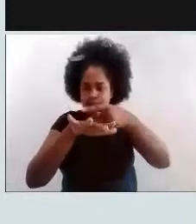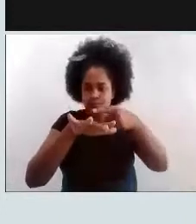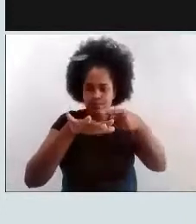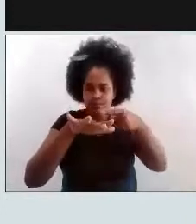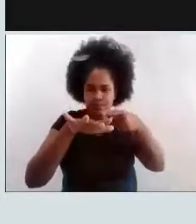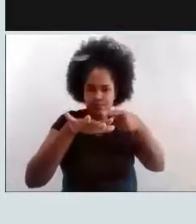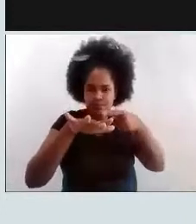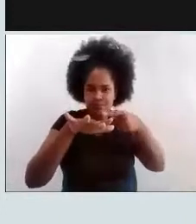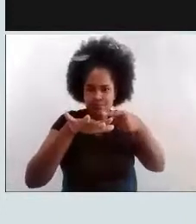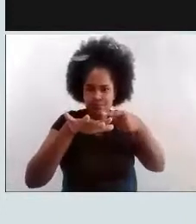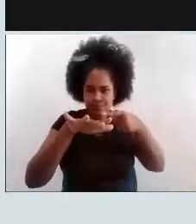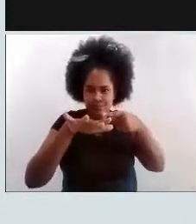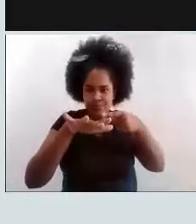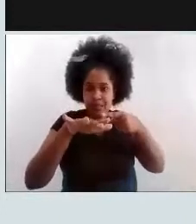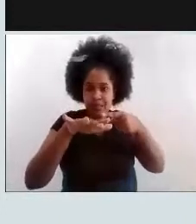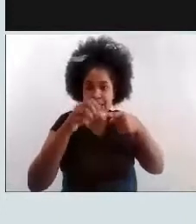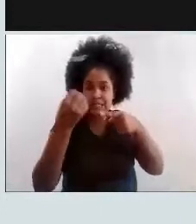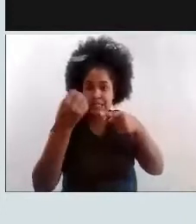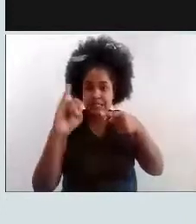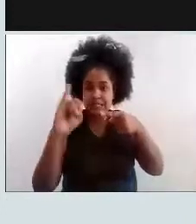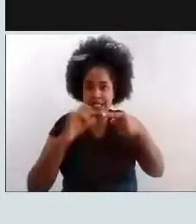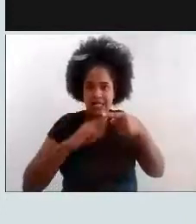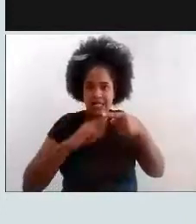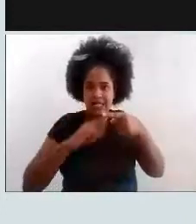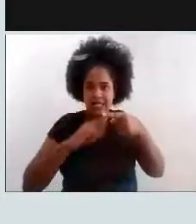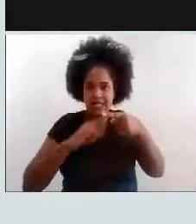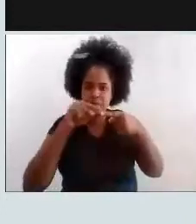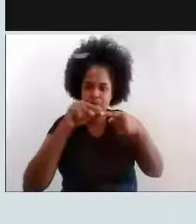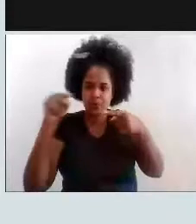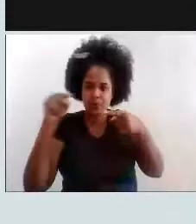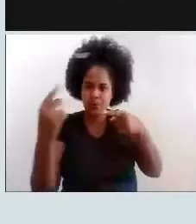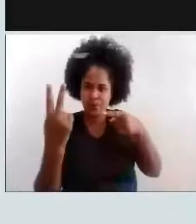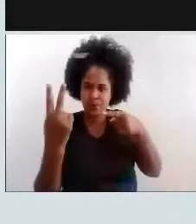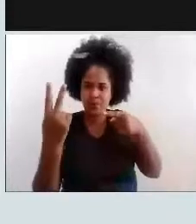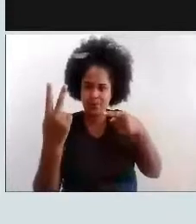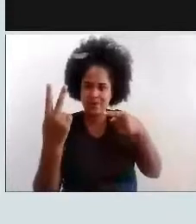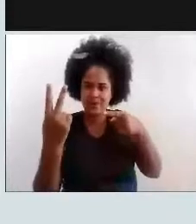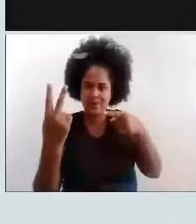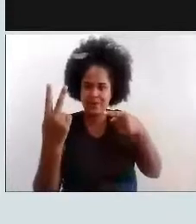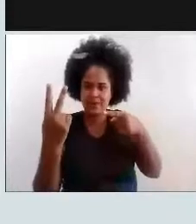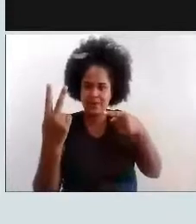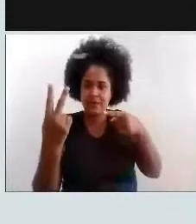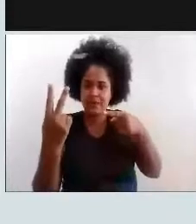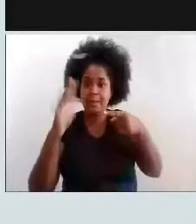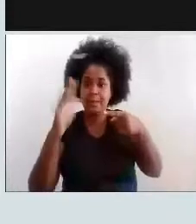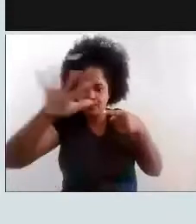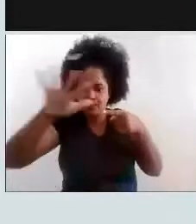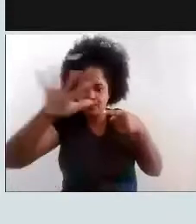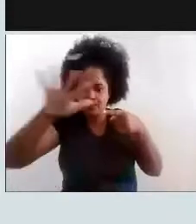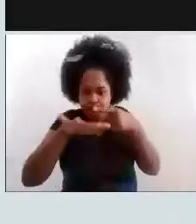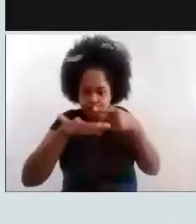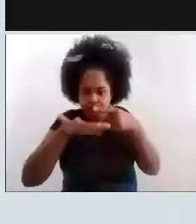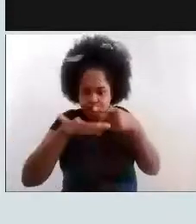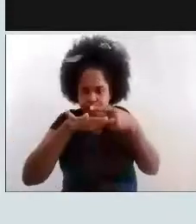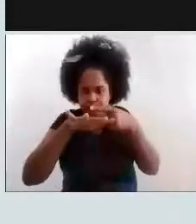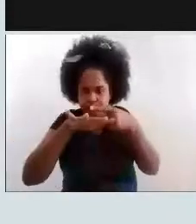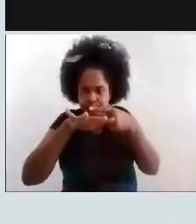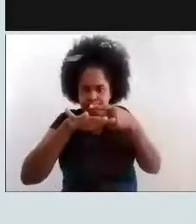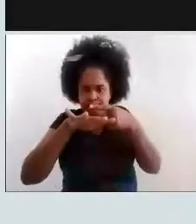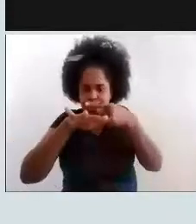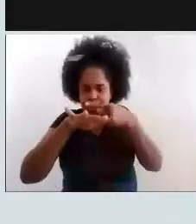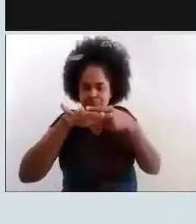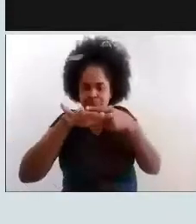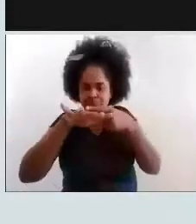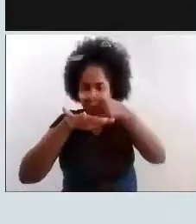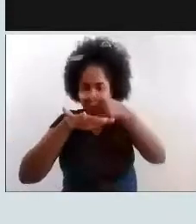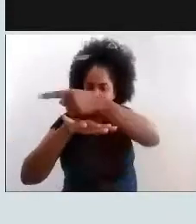ela possui dois pontos, e ela está em um plano, então ela está contida